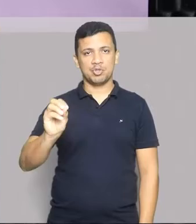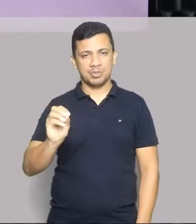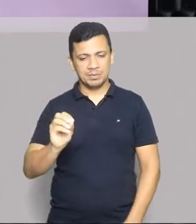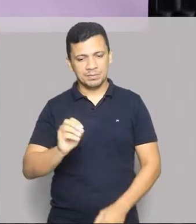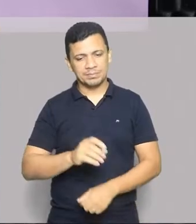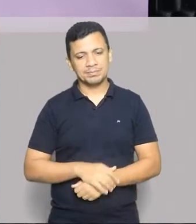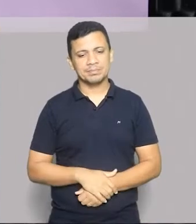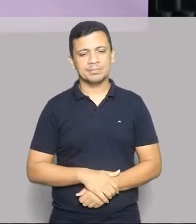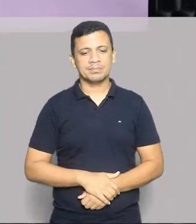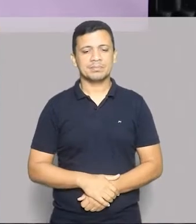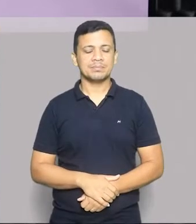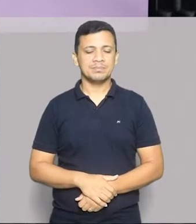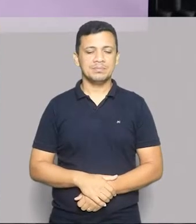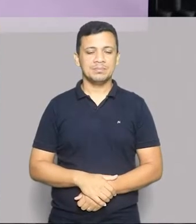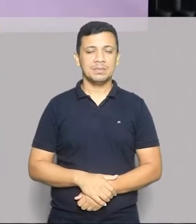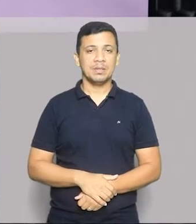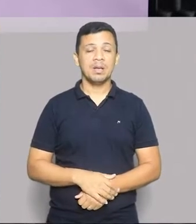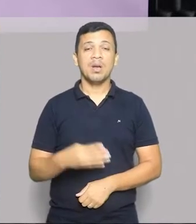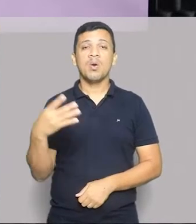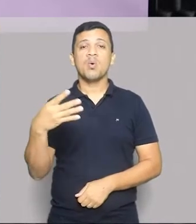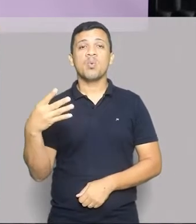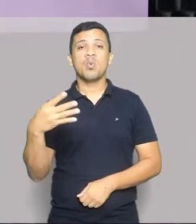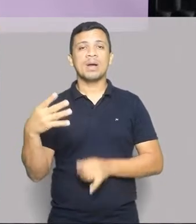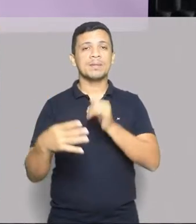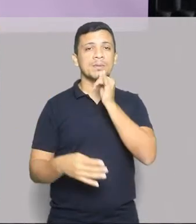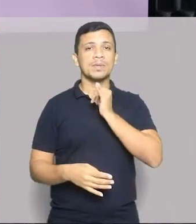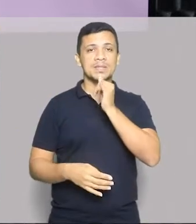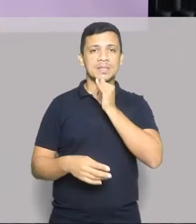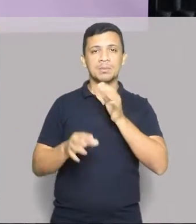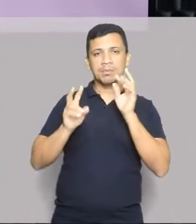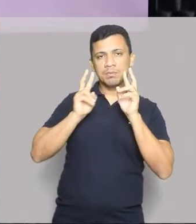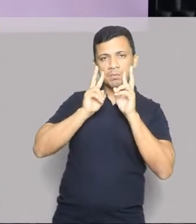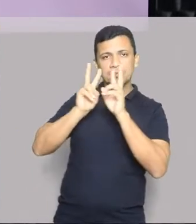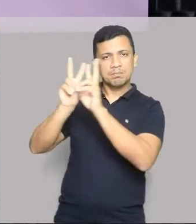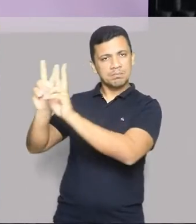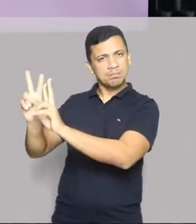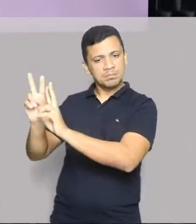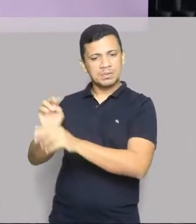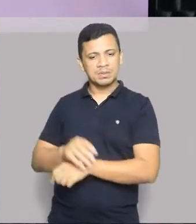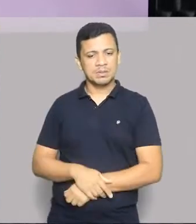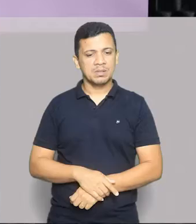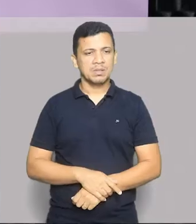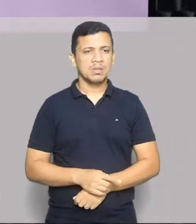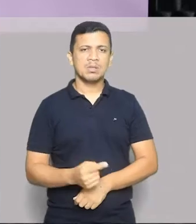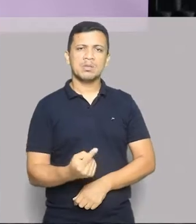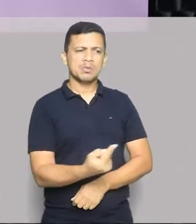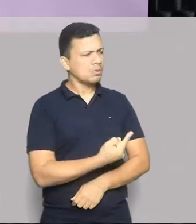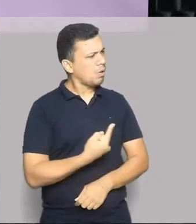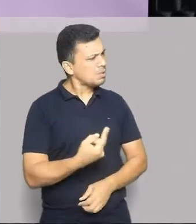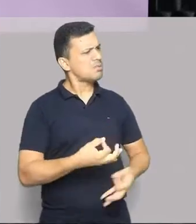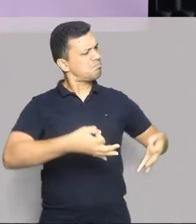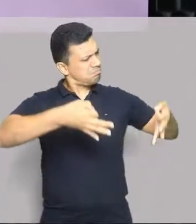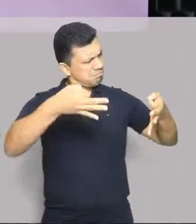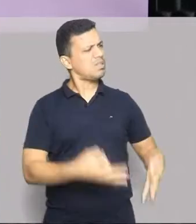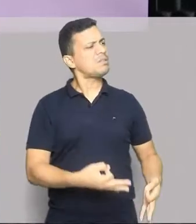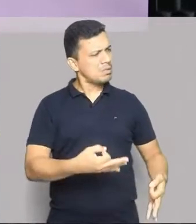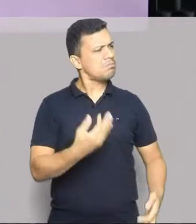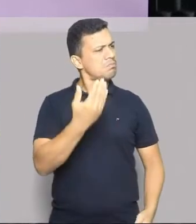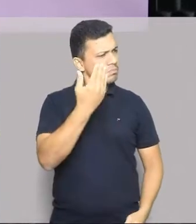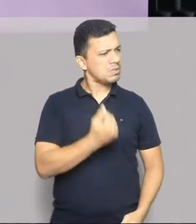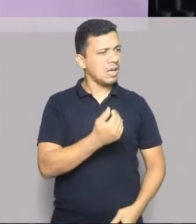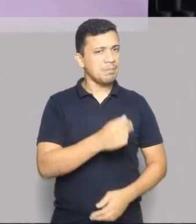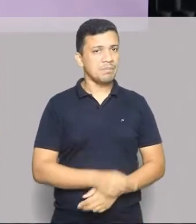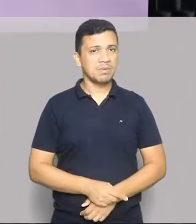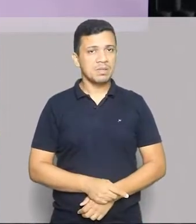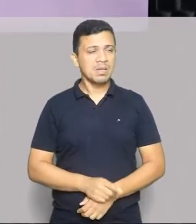Já no quarto exemplo, visualizem, estamos convictos da decisão. Não vamos,